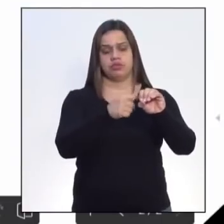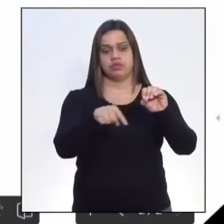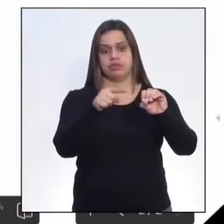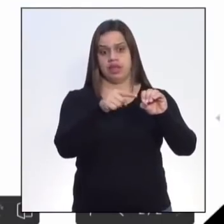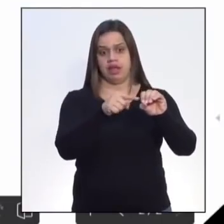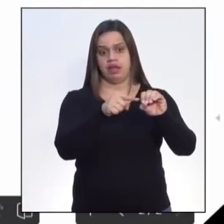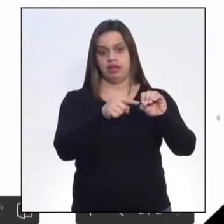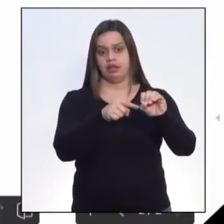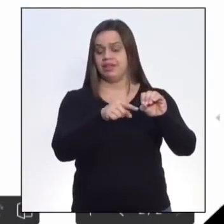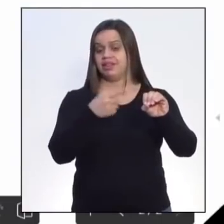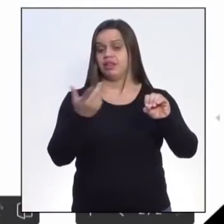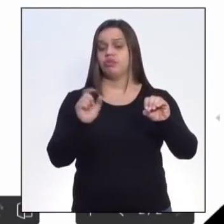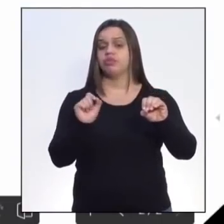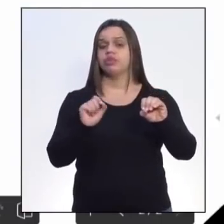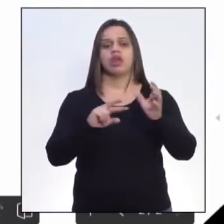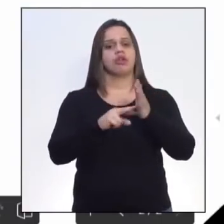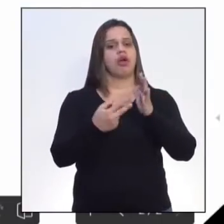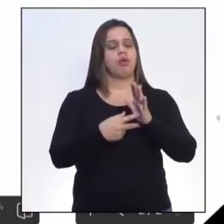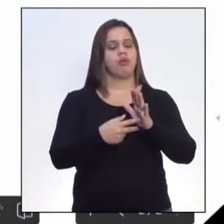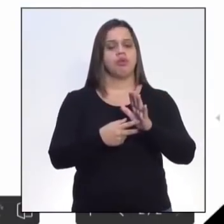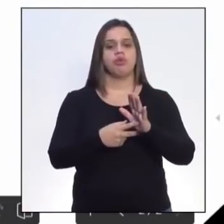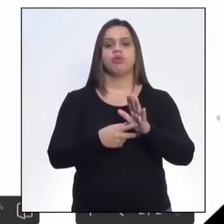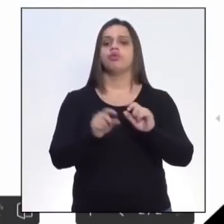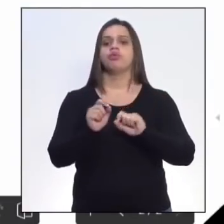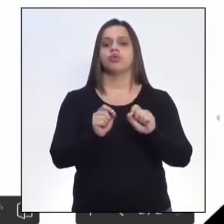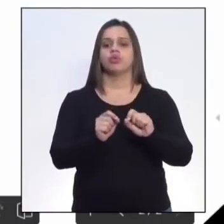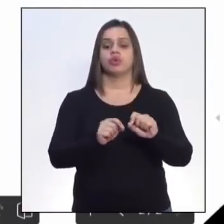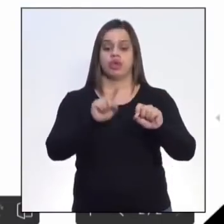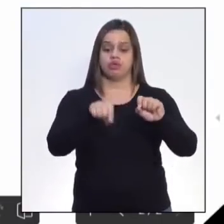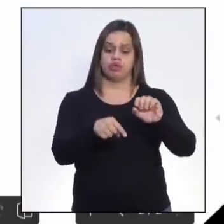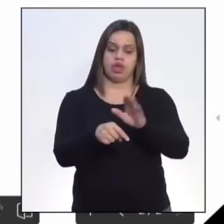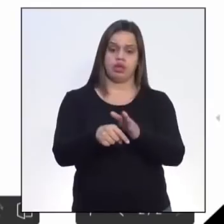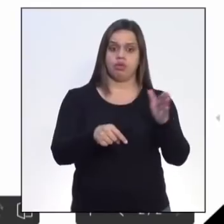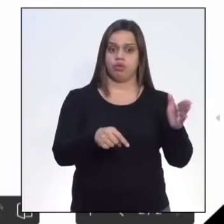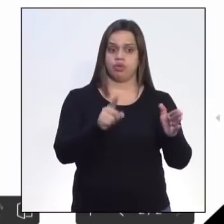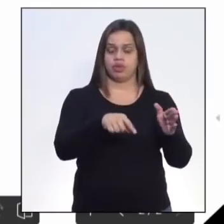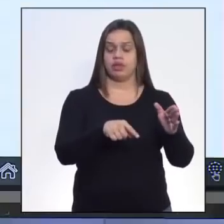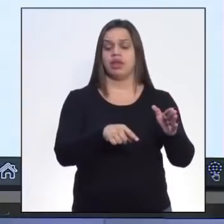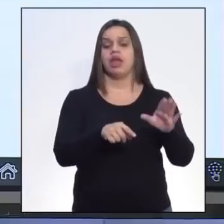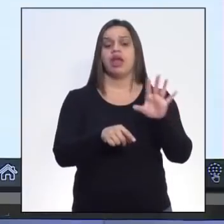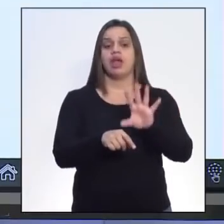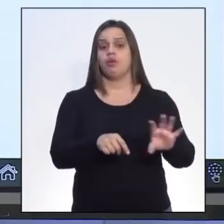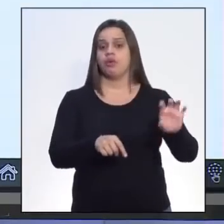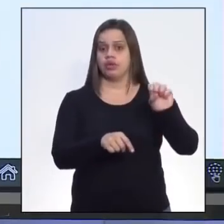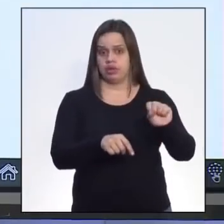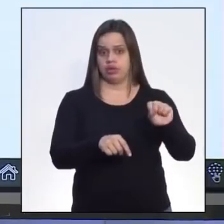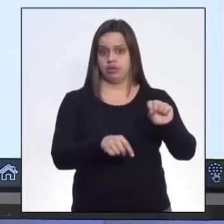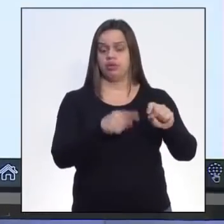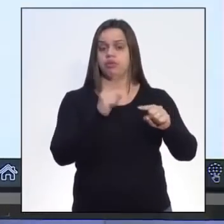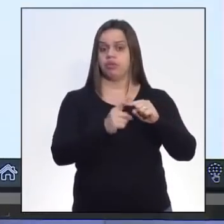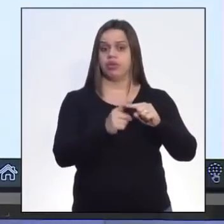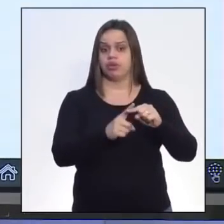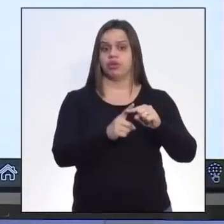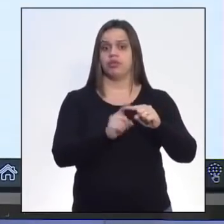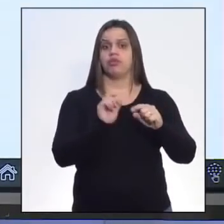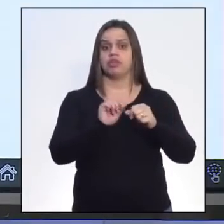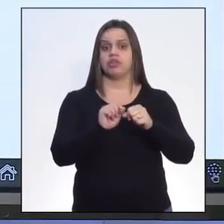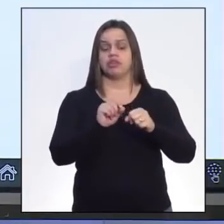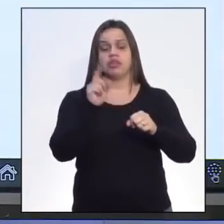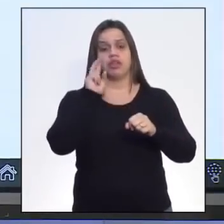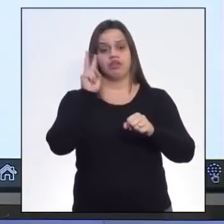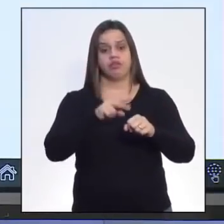0, eu não mudo a parte inteira do meu decimal na hora de fazer a